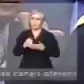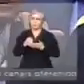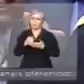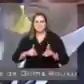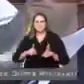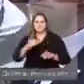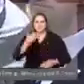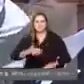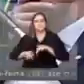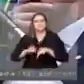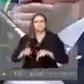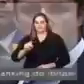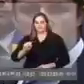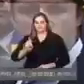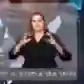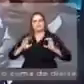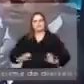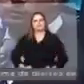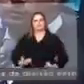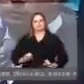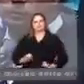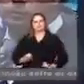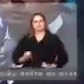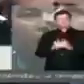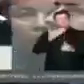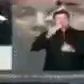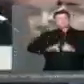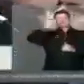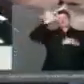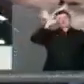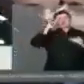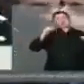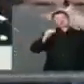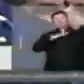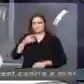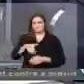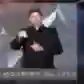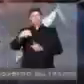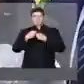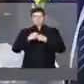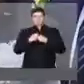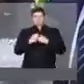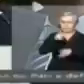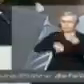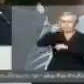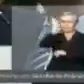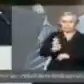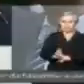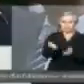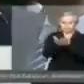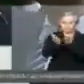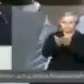do cristianismo. Em nome de Deus. A Deus. De Deus. Grande arquiteto do universo. Deus, acima de todos. Deus. Deus. Deus.